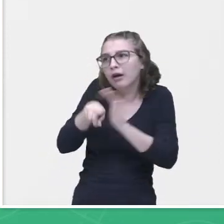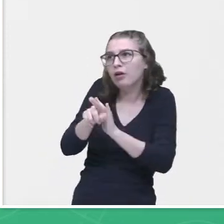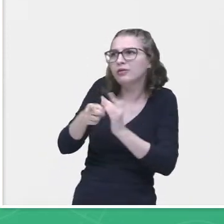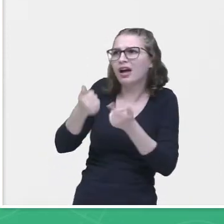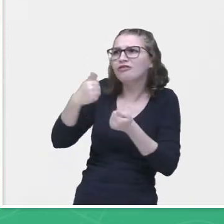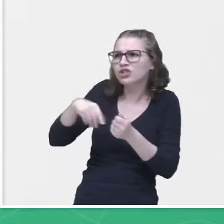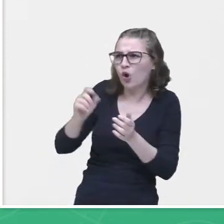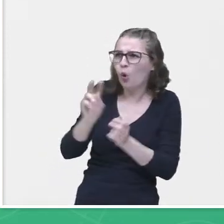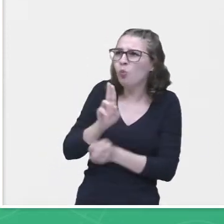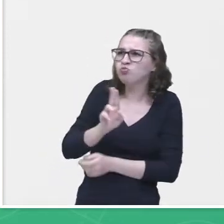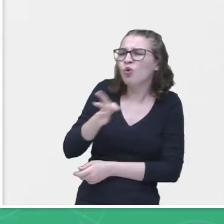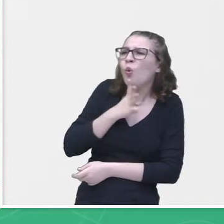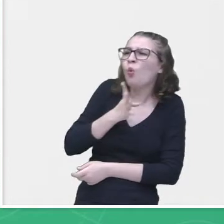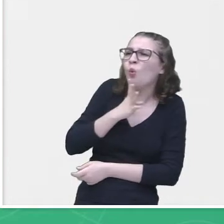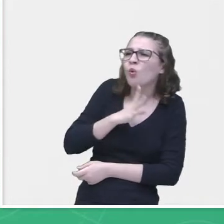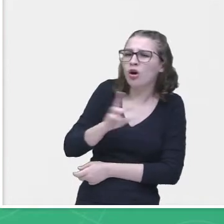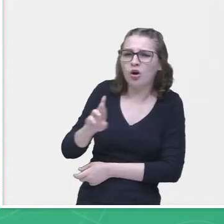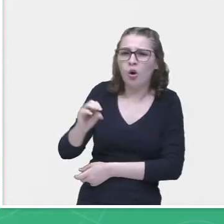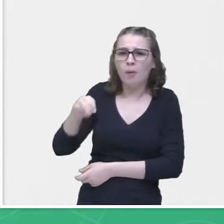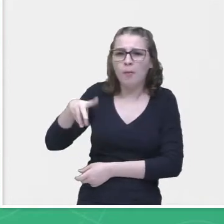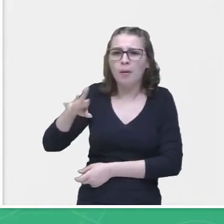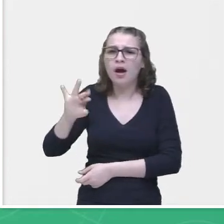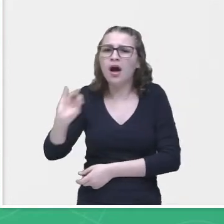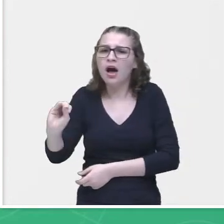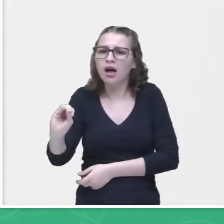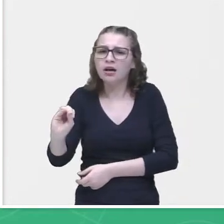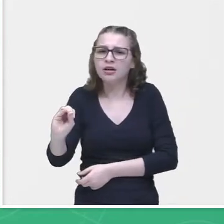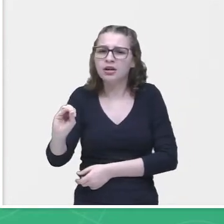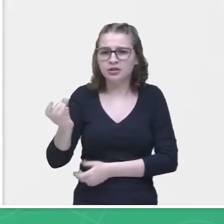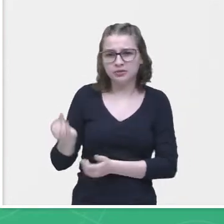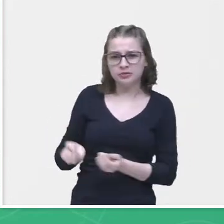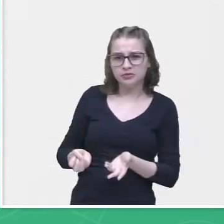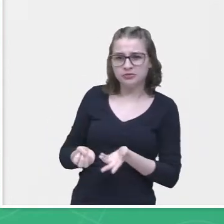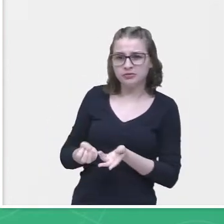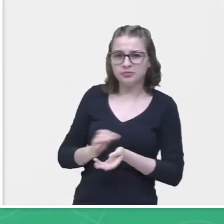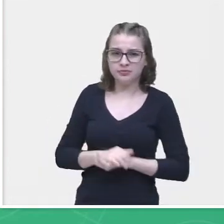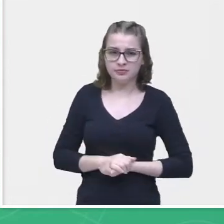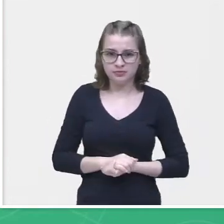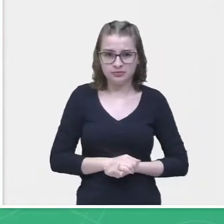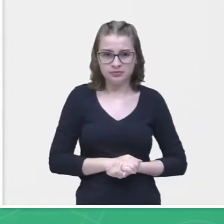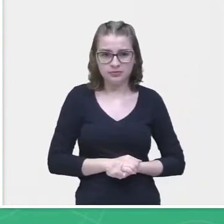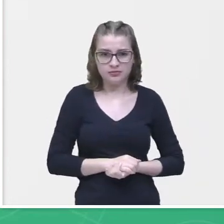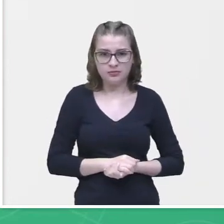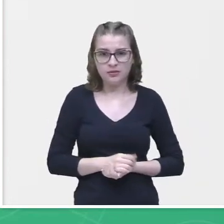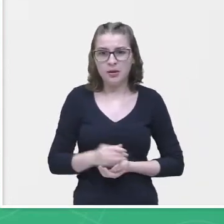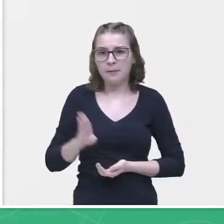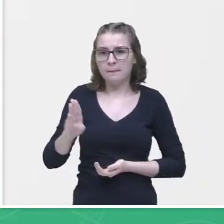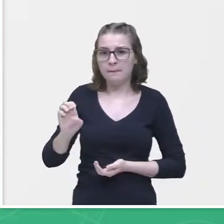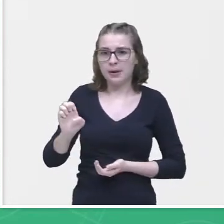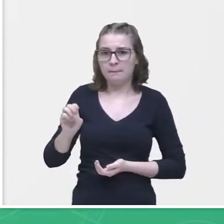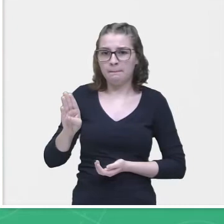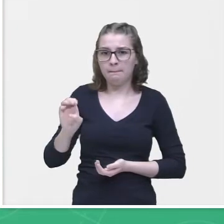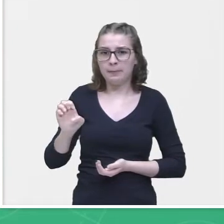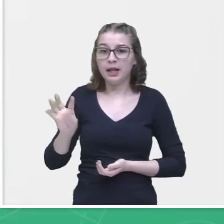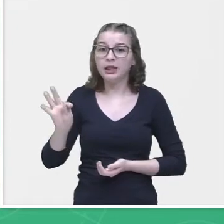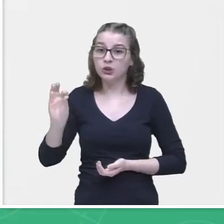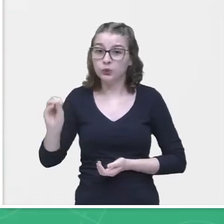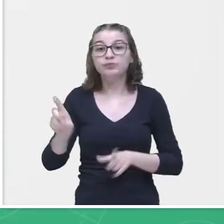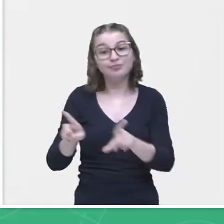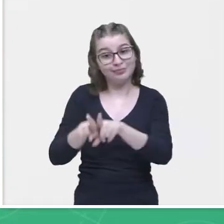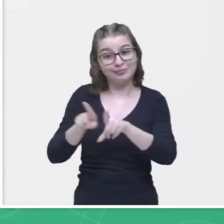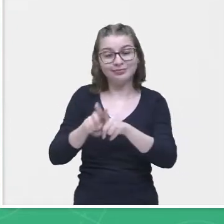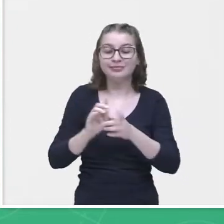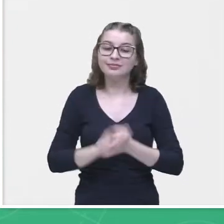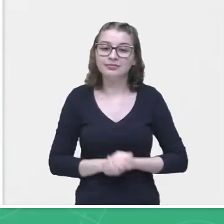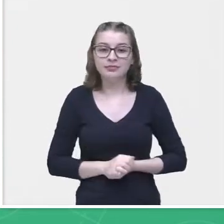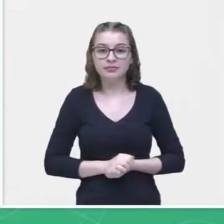seu tio, para o seu avô, que eles vão falar sobre o baixinho Romário e o Bebeto também. Então, quando nós